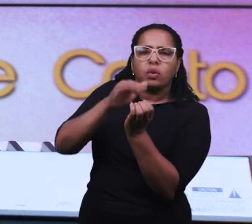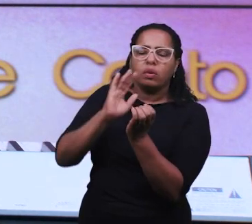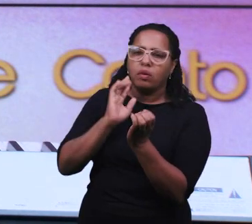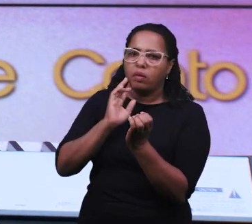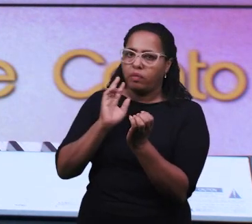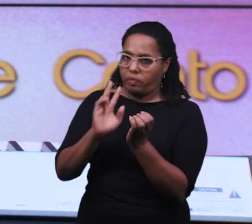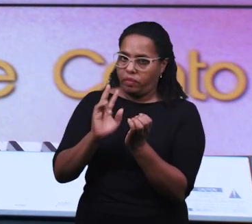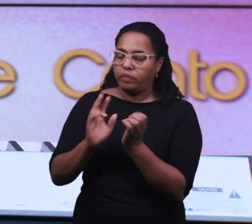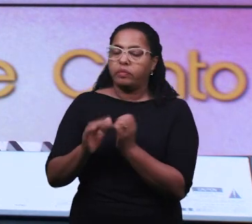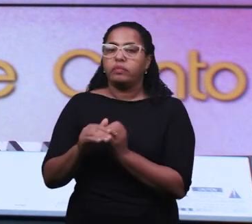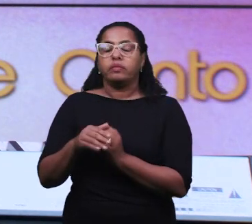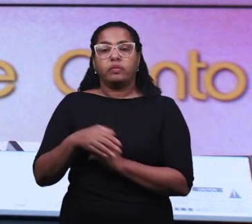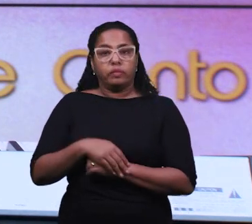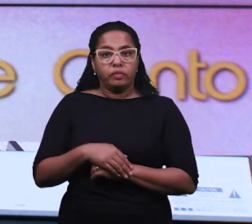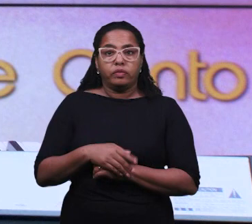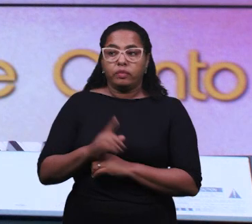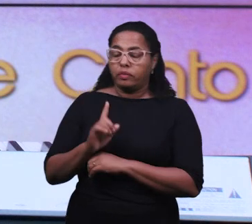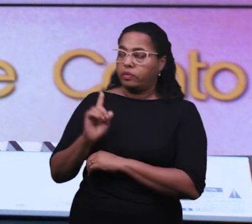Inspiramos.